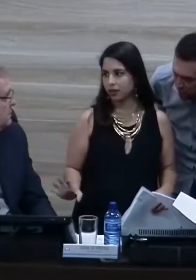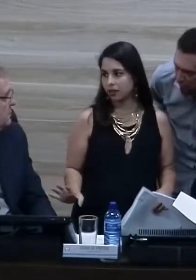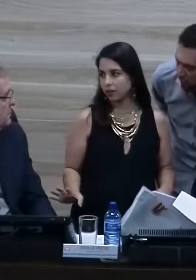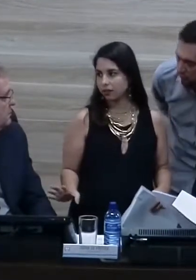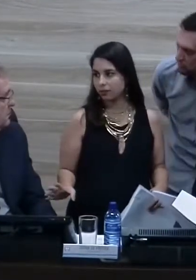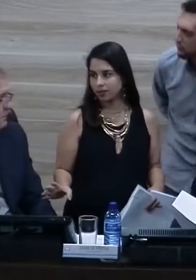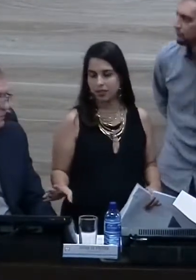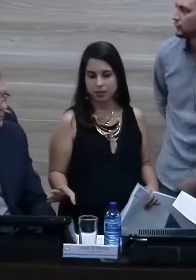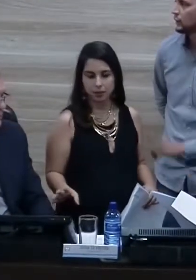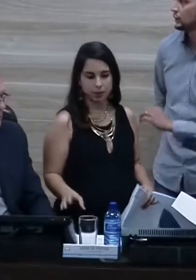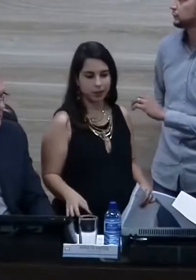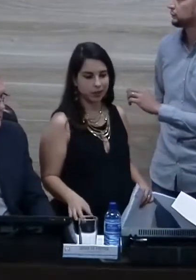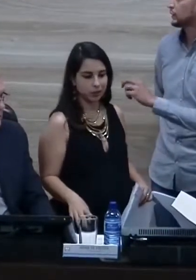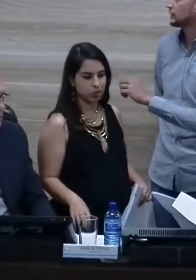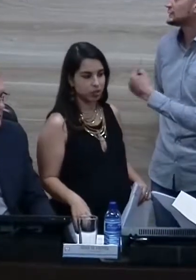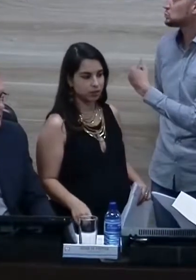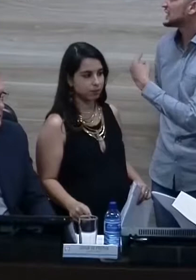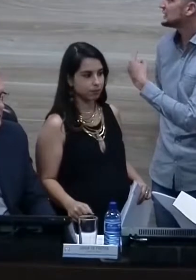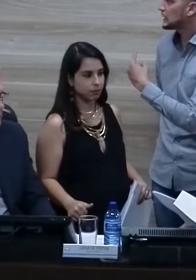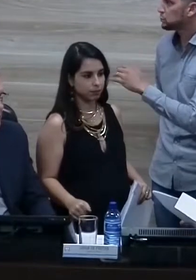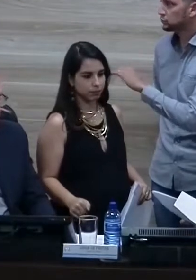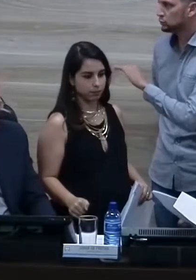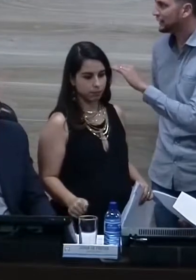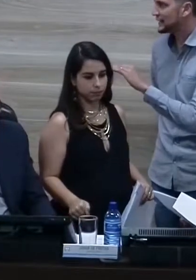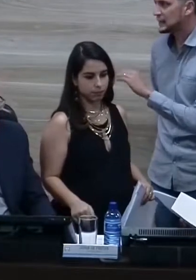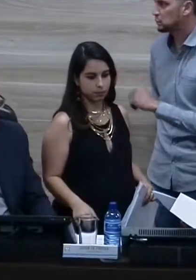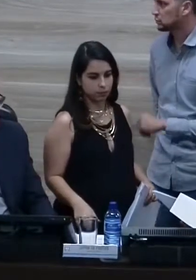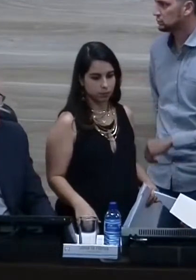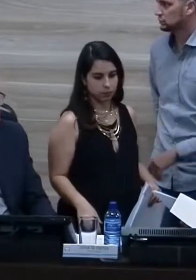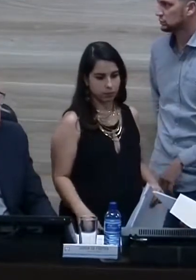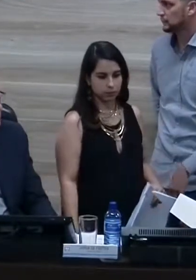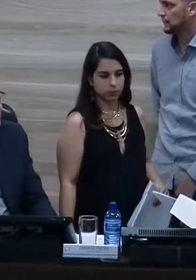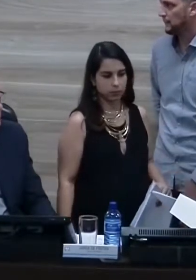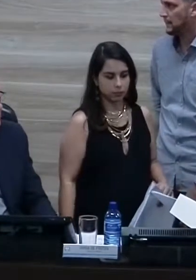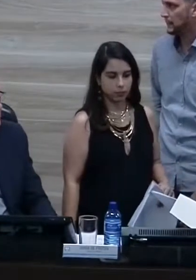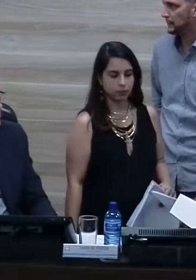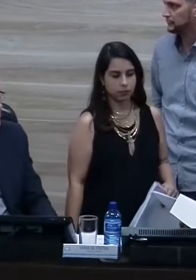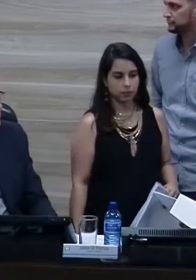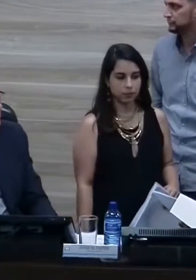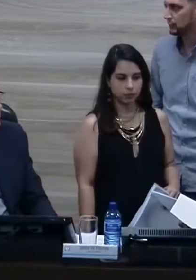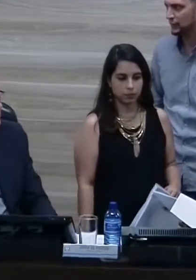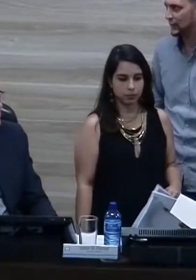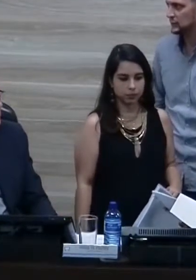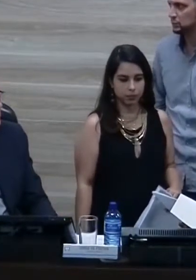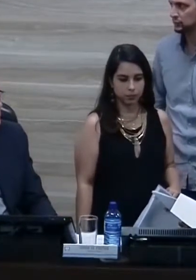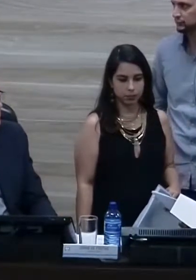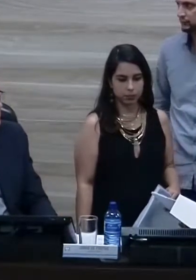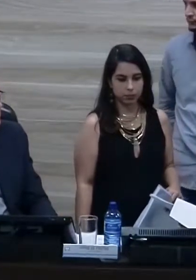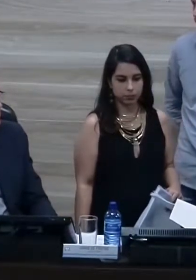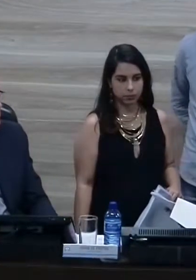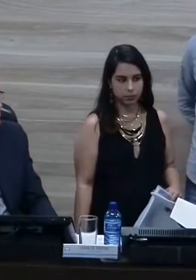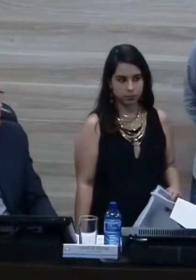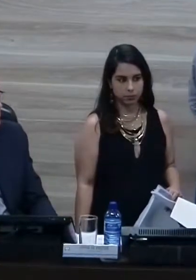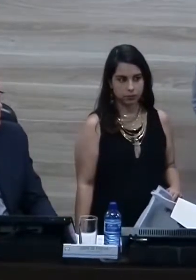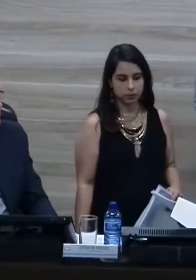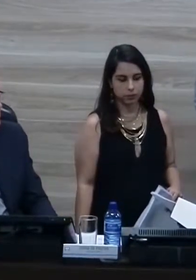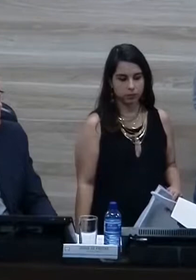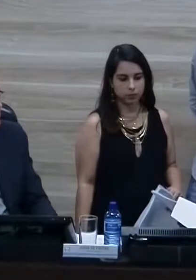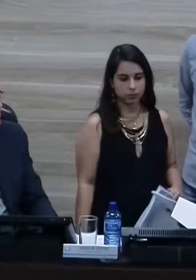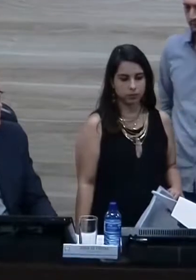Municipal, CEPROSOM, a repassar recursos financeiros a título de subvenção social às